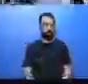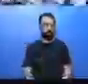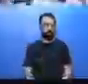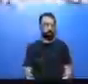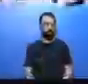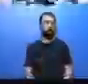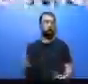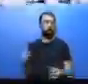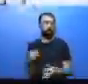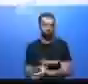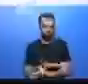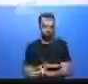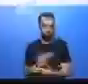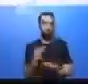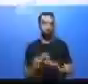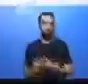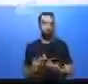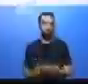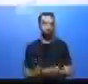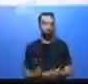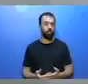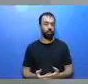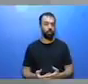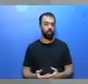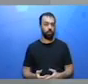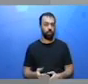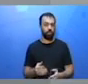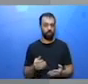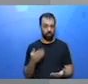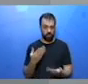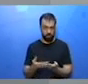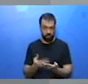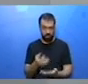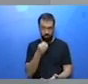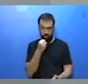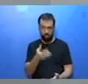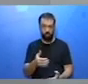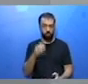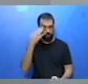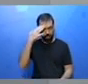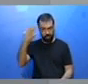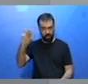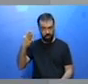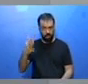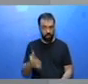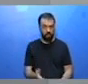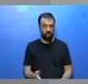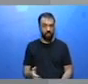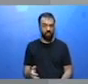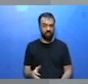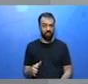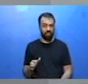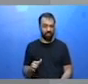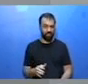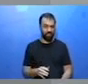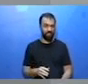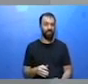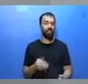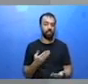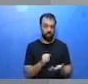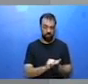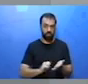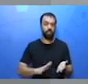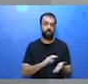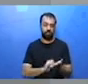Então, a aula de hoje fica por aqui. Bons estudos, muito obrigado. Não desanimem de fazer as